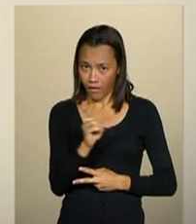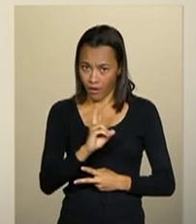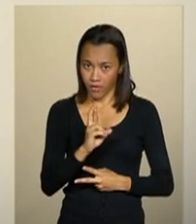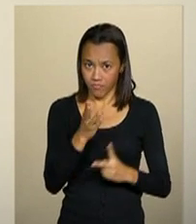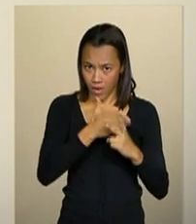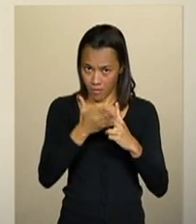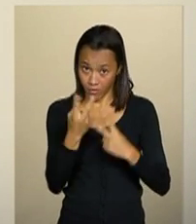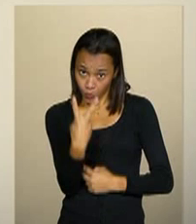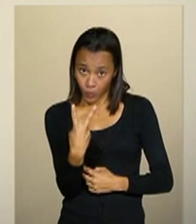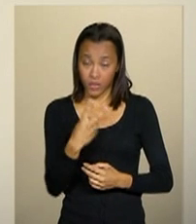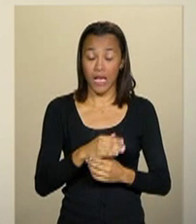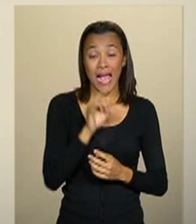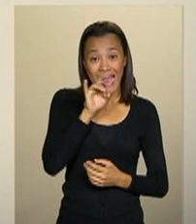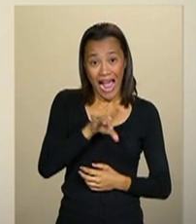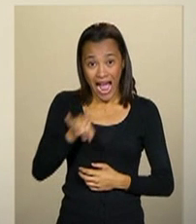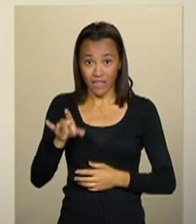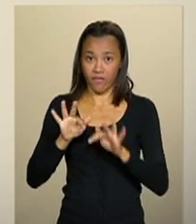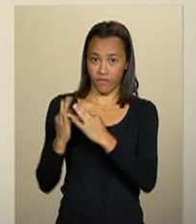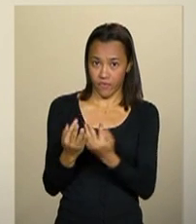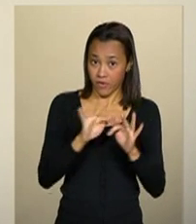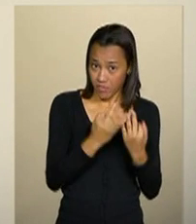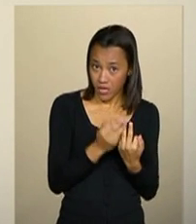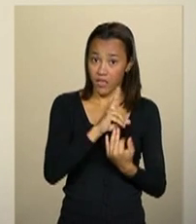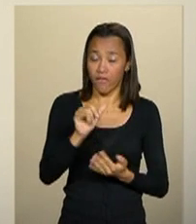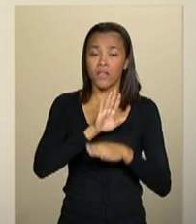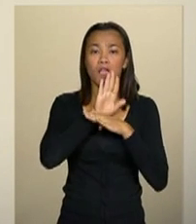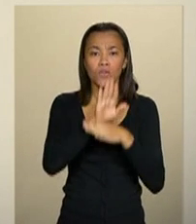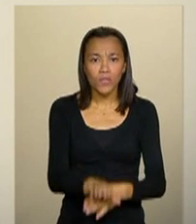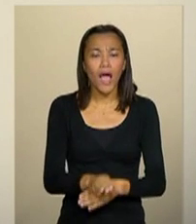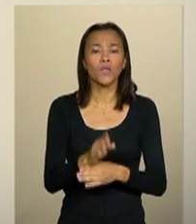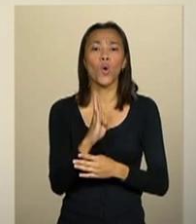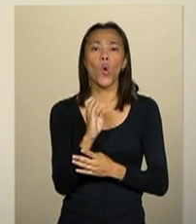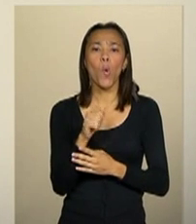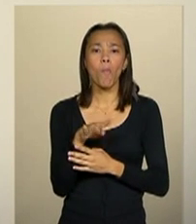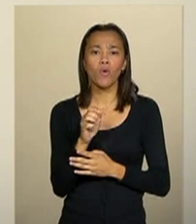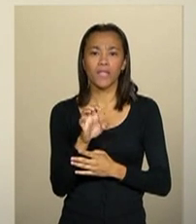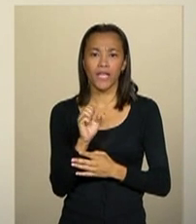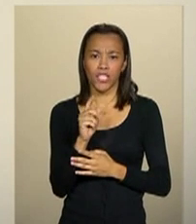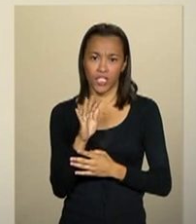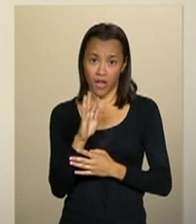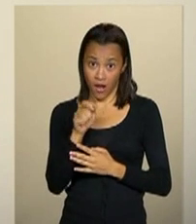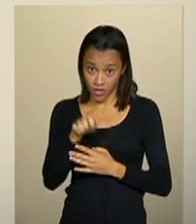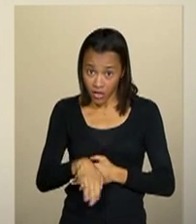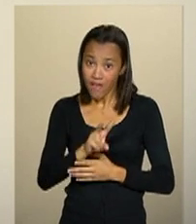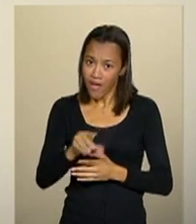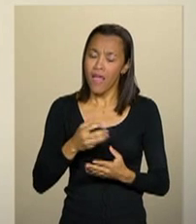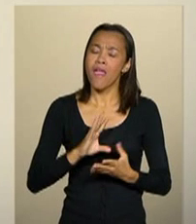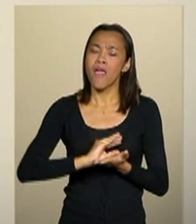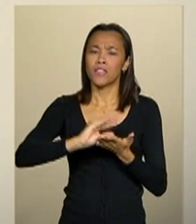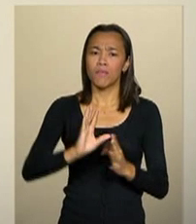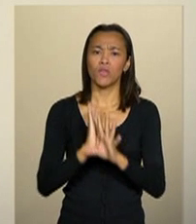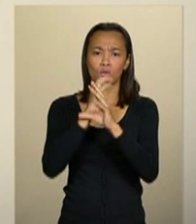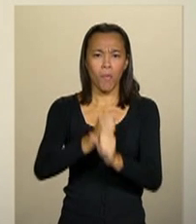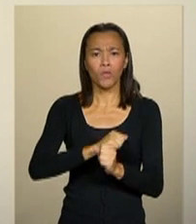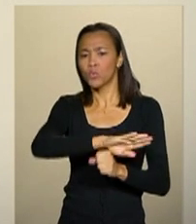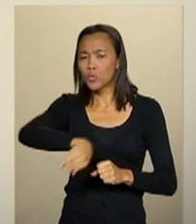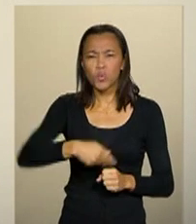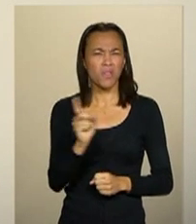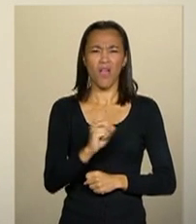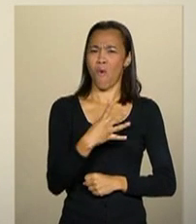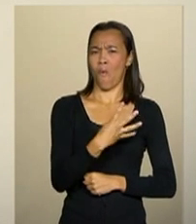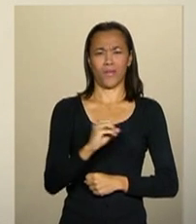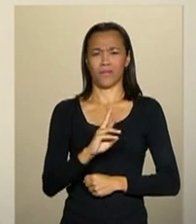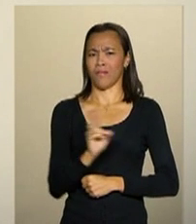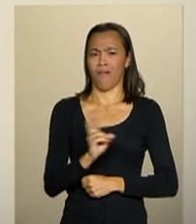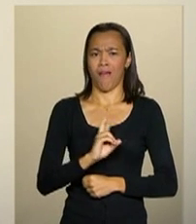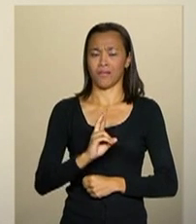veja só cada uma das famílias beneficiadas com o Bolsa estiagem vai receber no total não mais